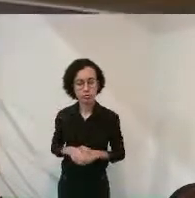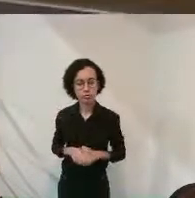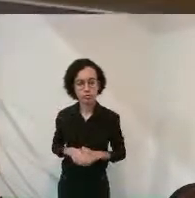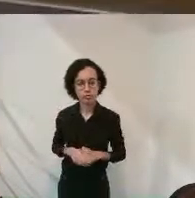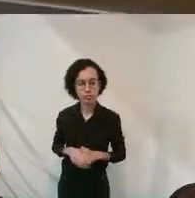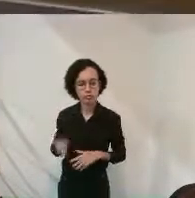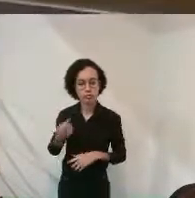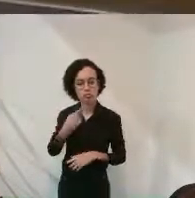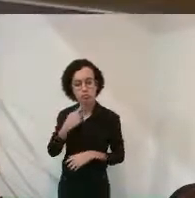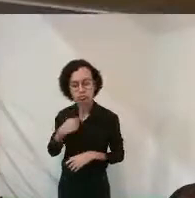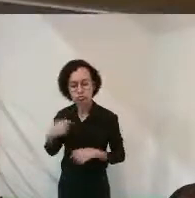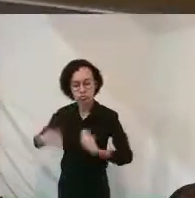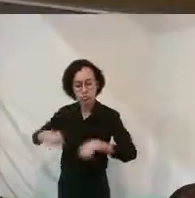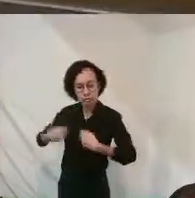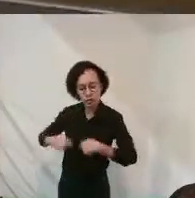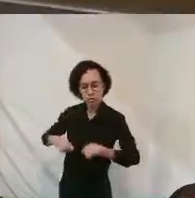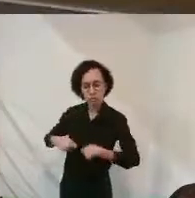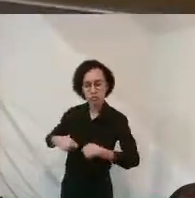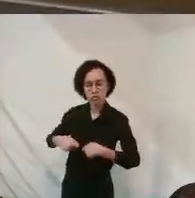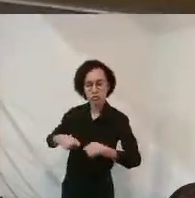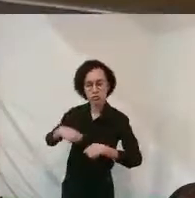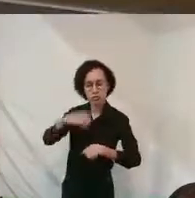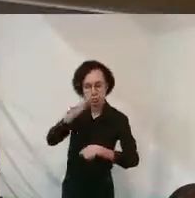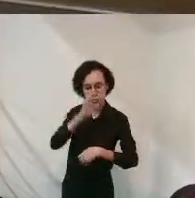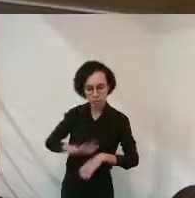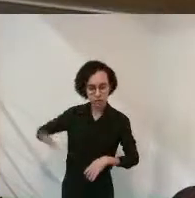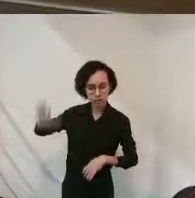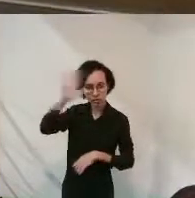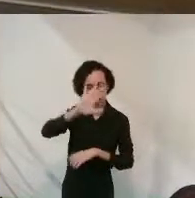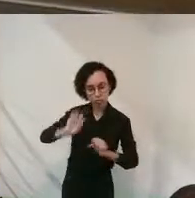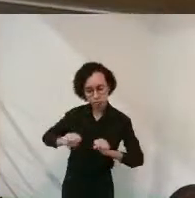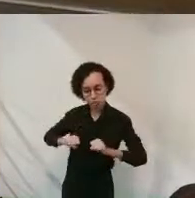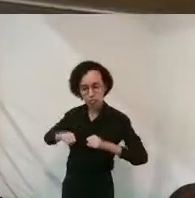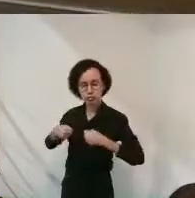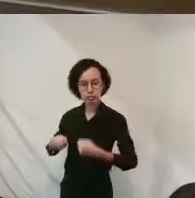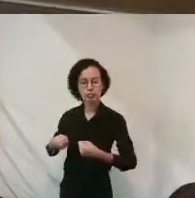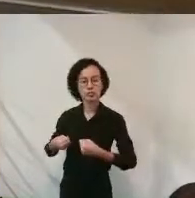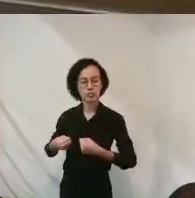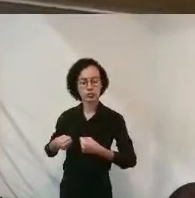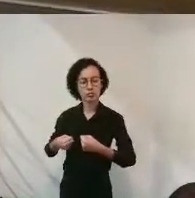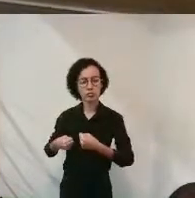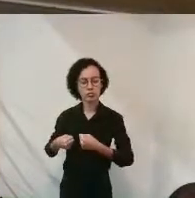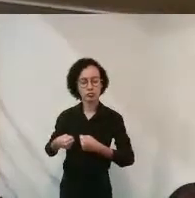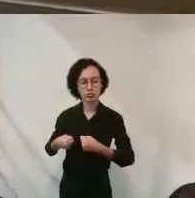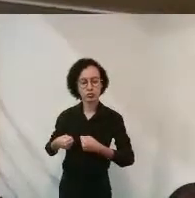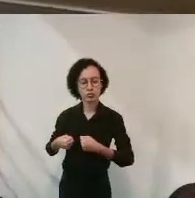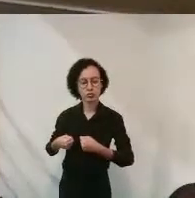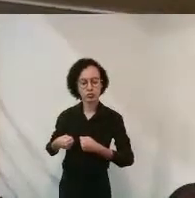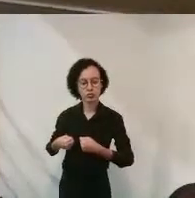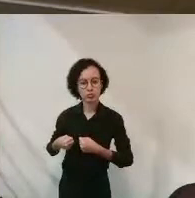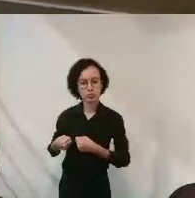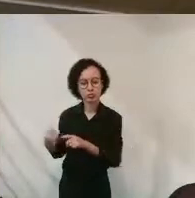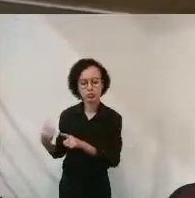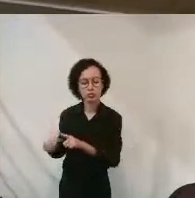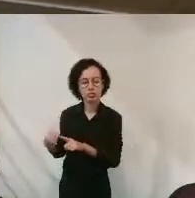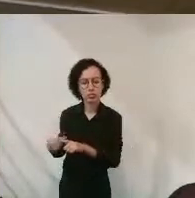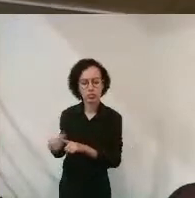essa necessidade de ser pensado o Brasil como um todo e fortalecer. E por quê?